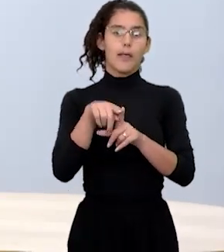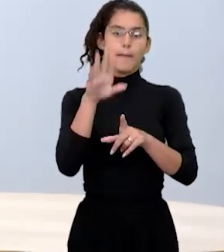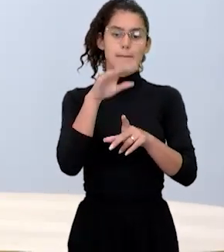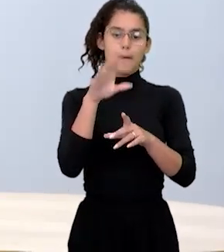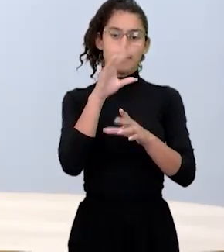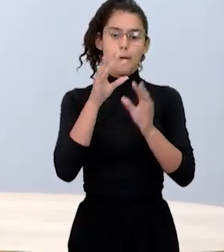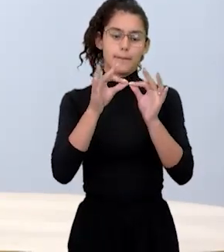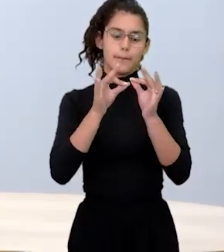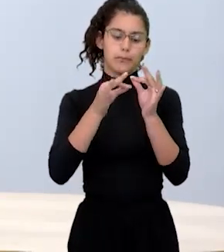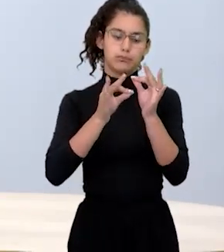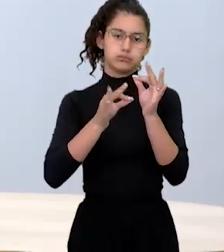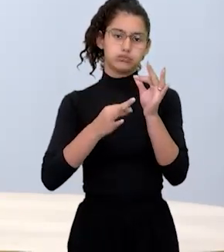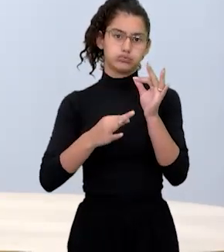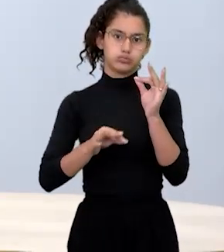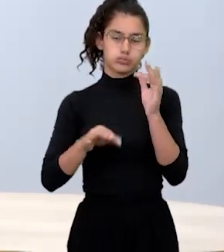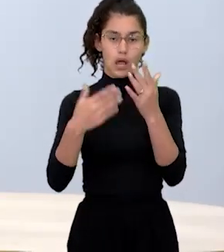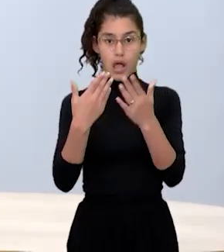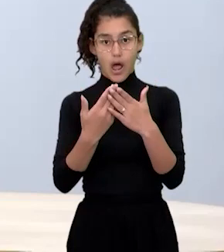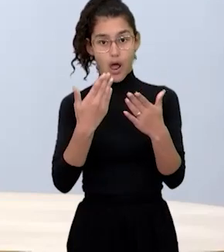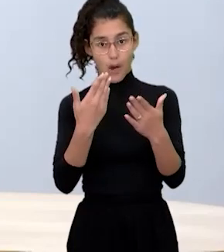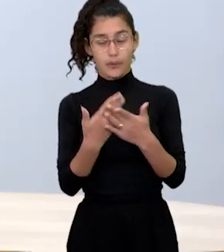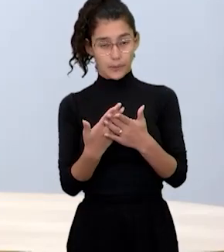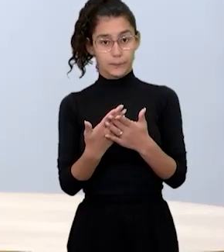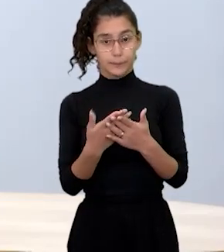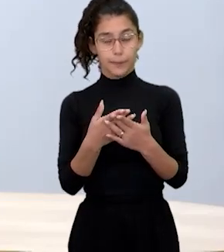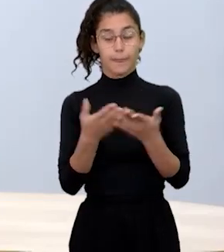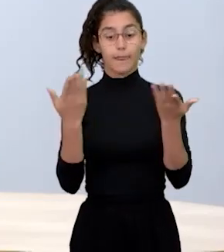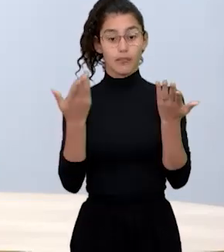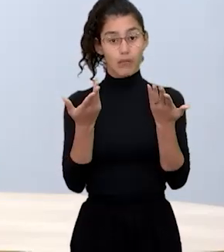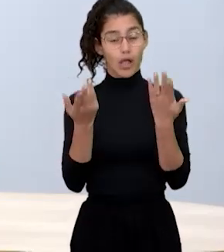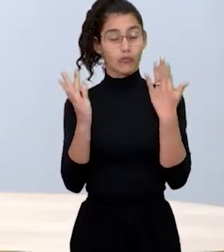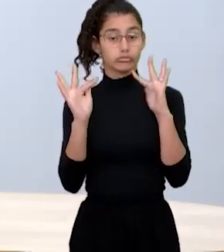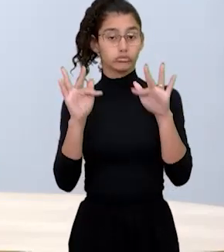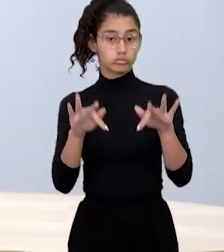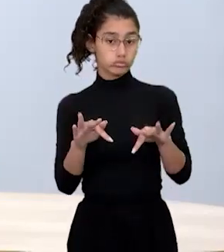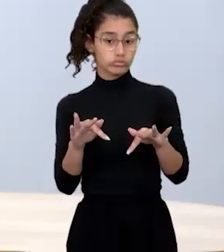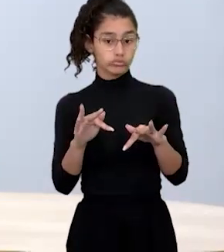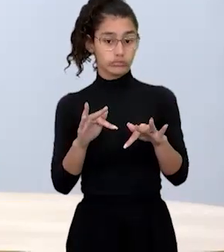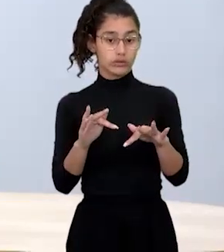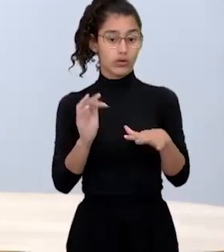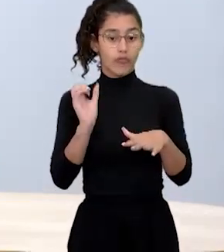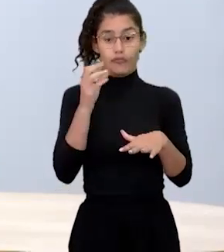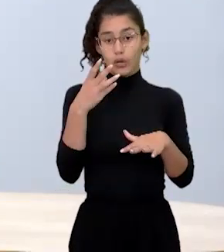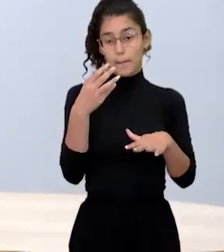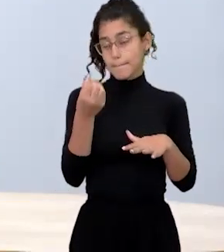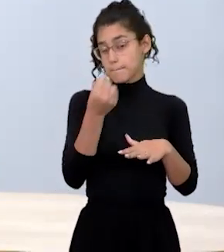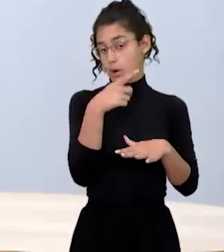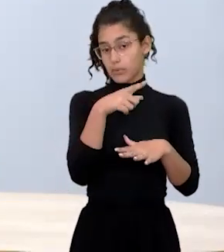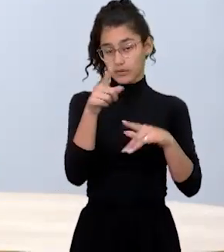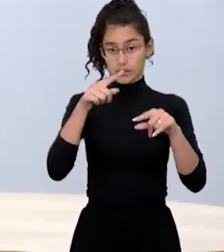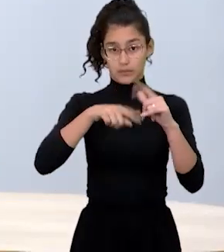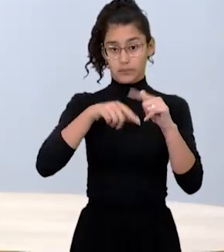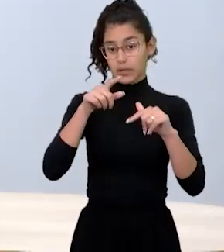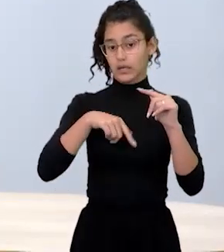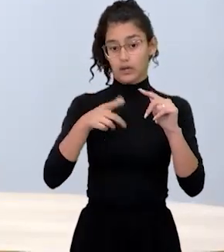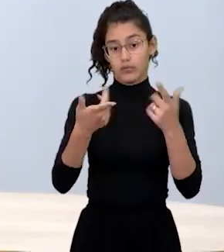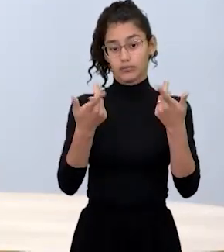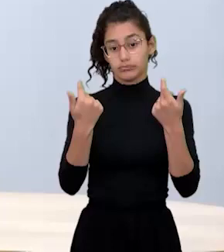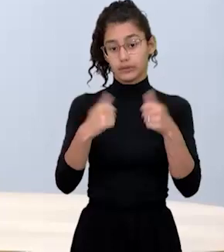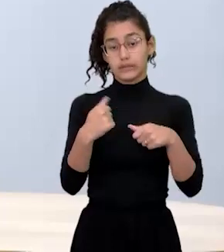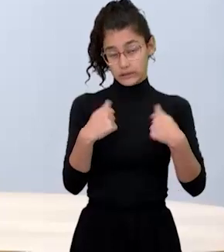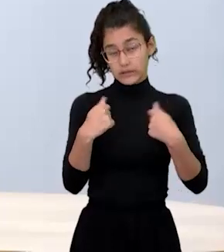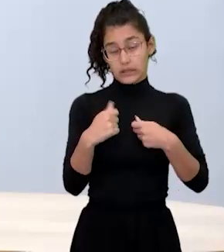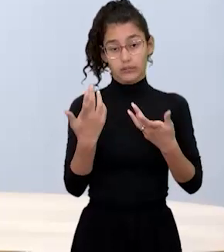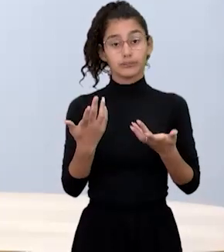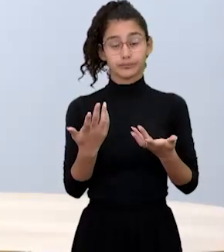estendendo as aulas, mas no final das contas, assim, ou fica para vocês aquele material, que não é nada